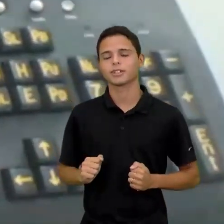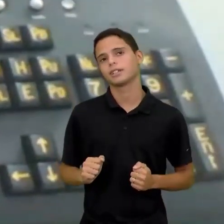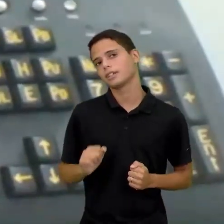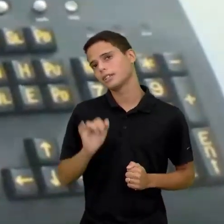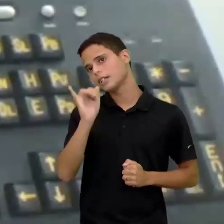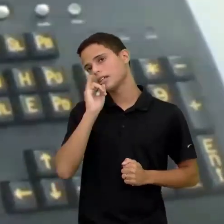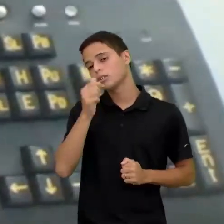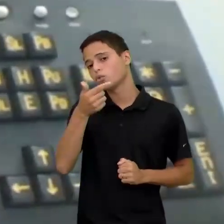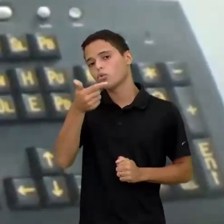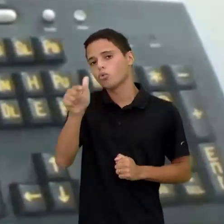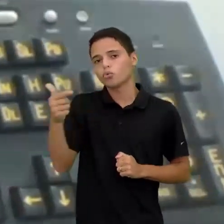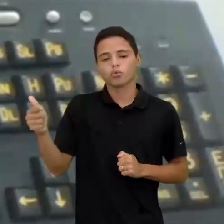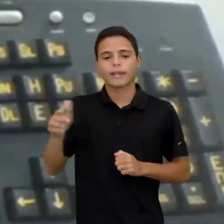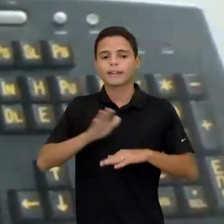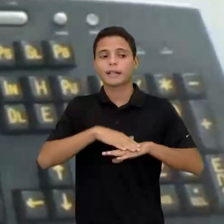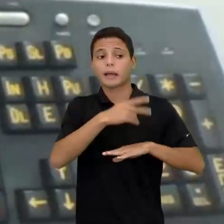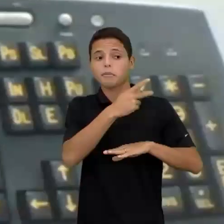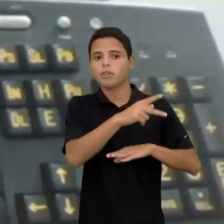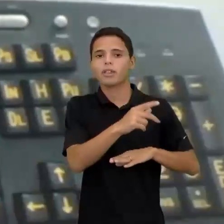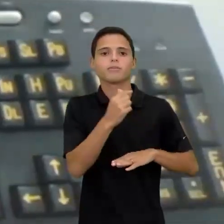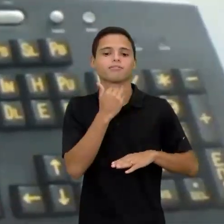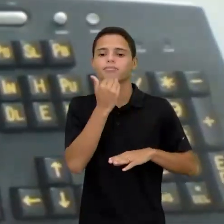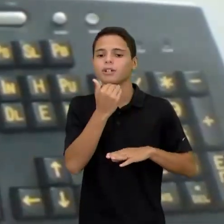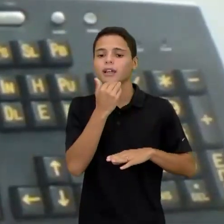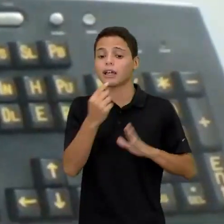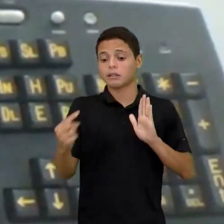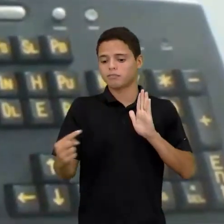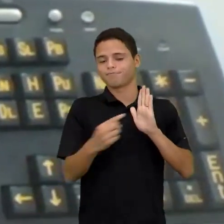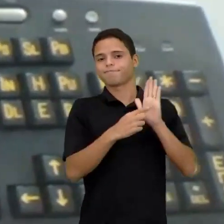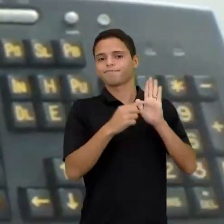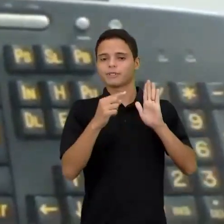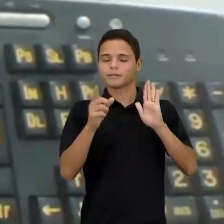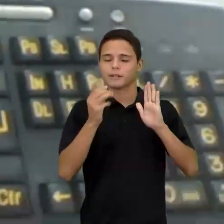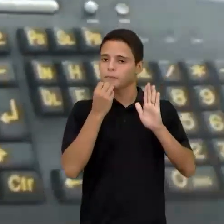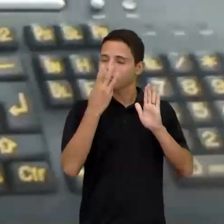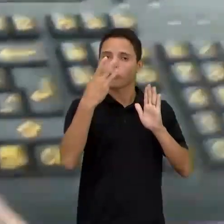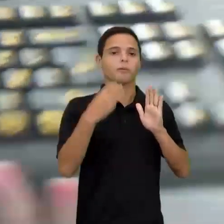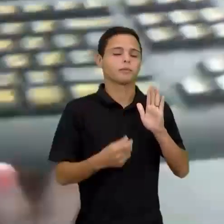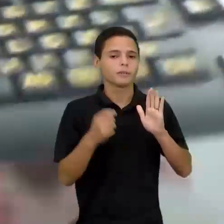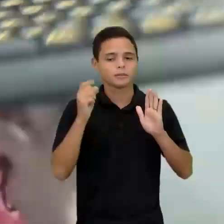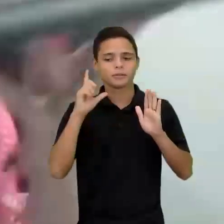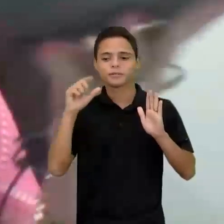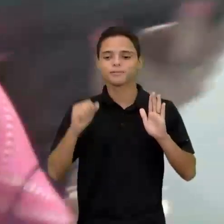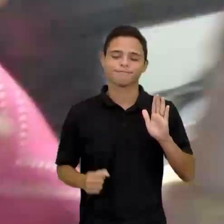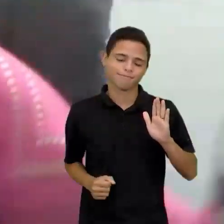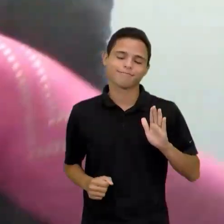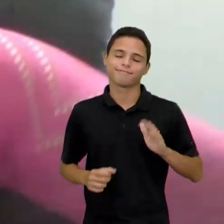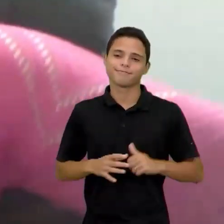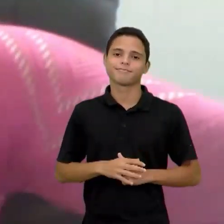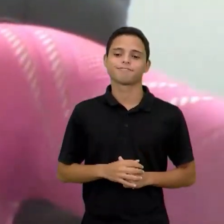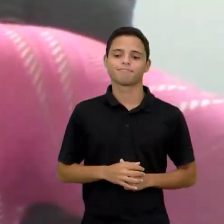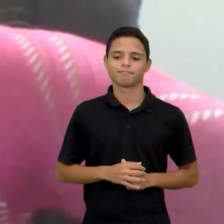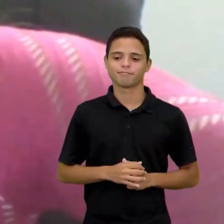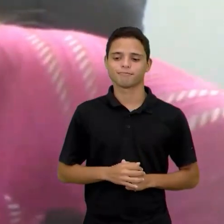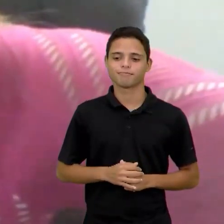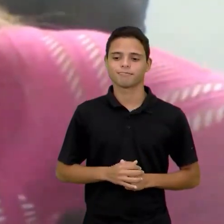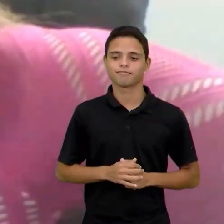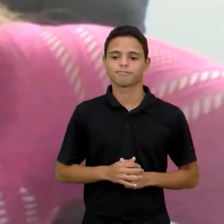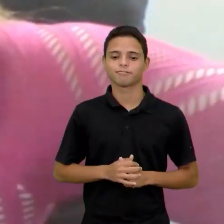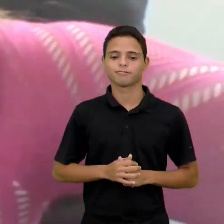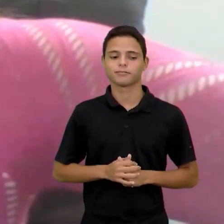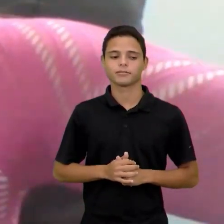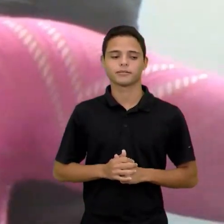né? Clicar, enxergar que letra é e clicar para executar a atividade, tá?